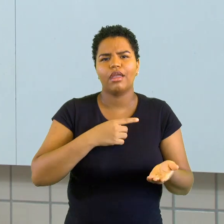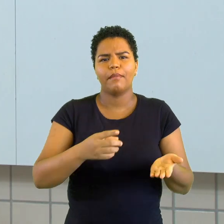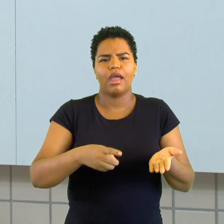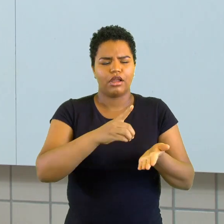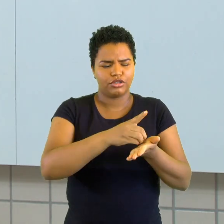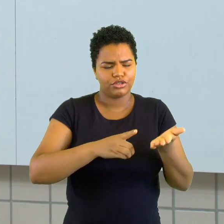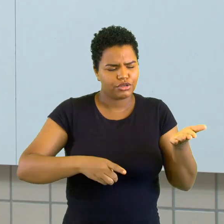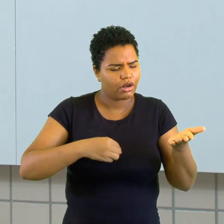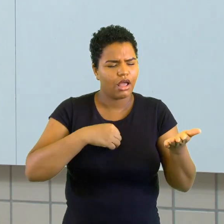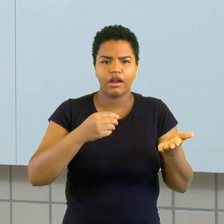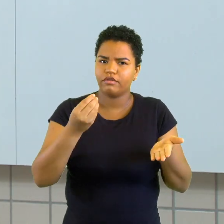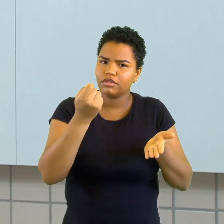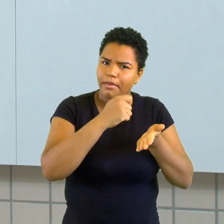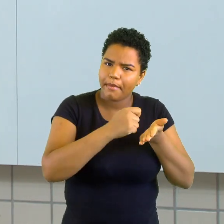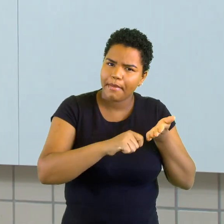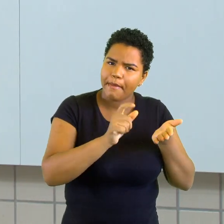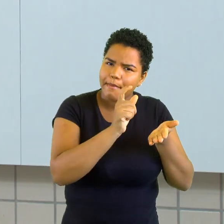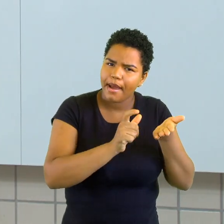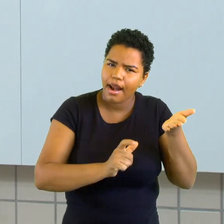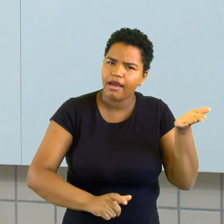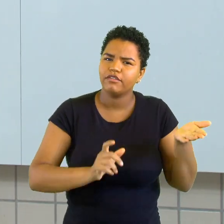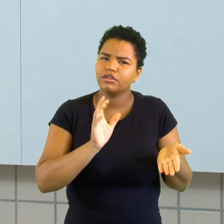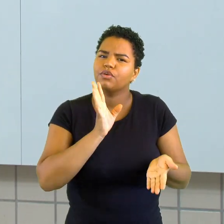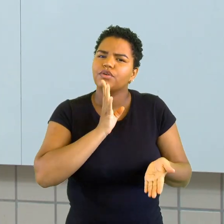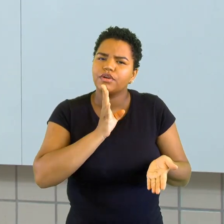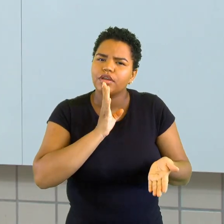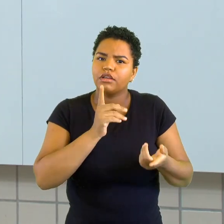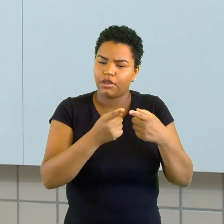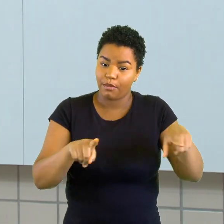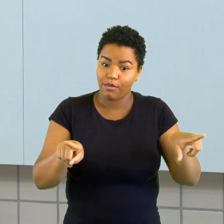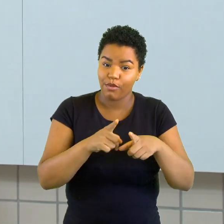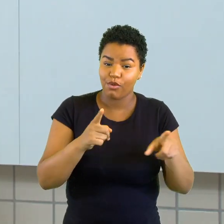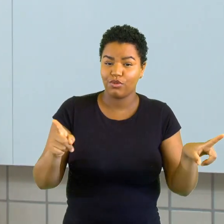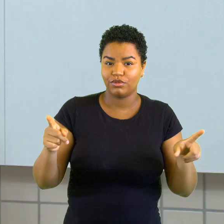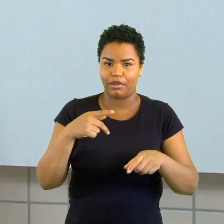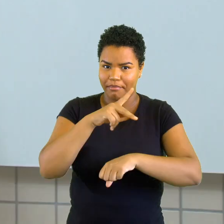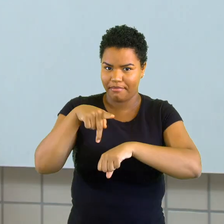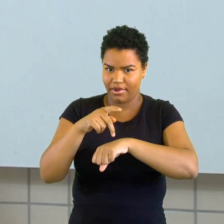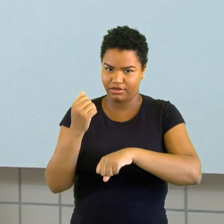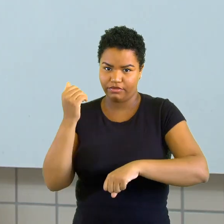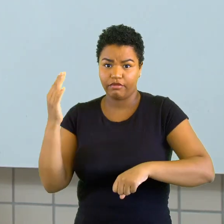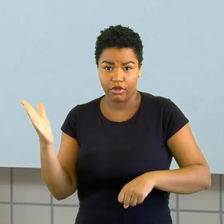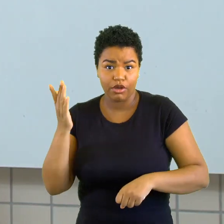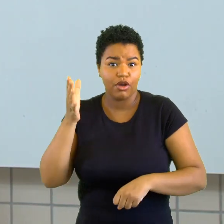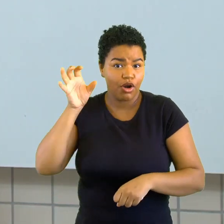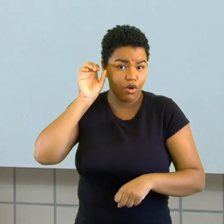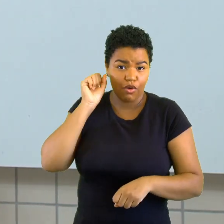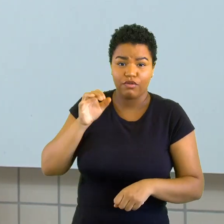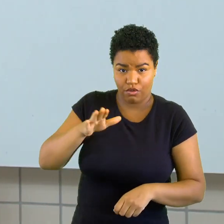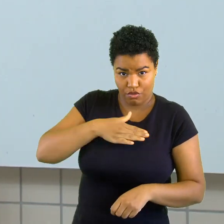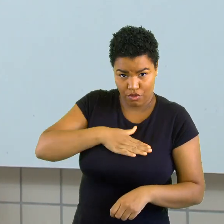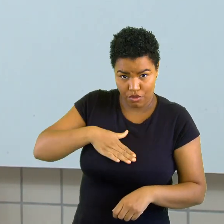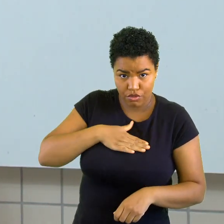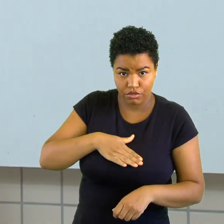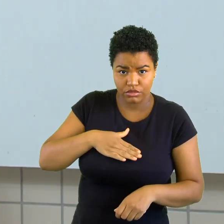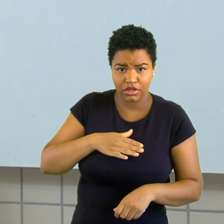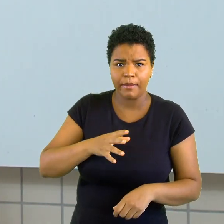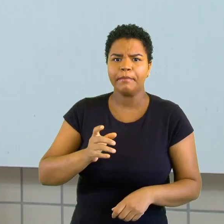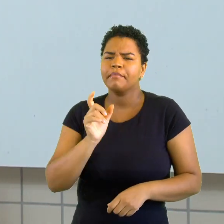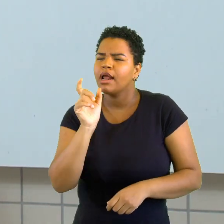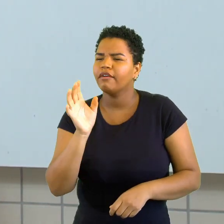vocês desconhecem. Gosta de ouvir música, música internacional? Anote o nome das palavras que você desconhece o